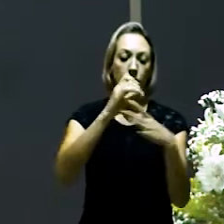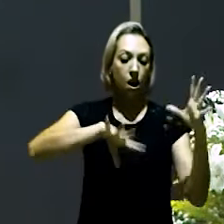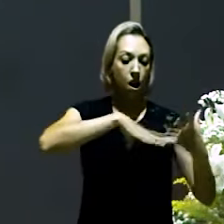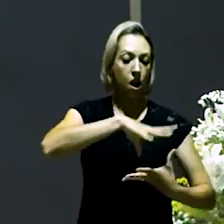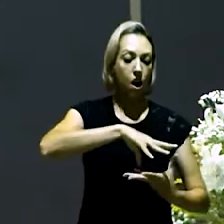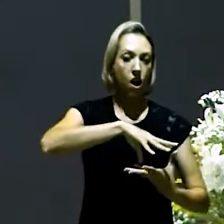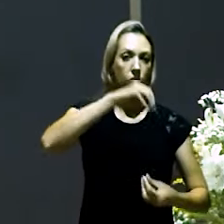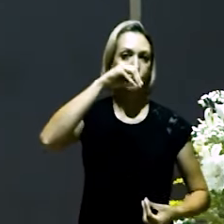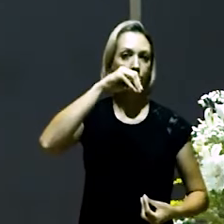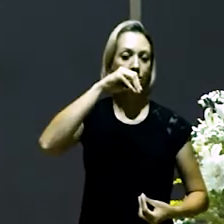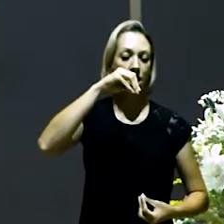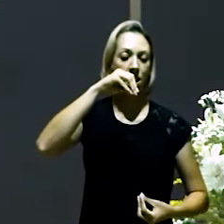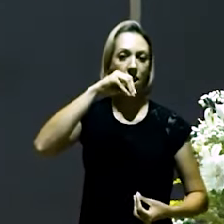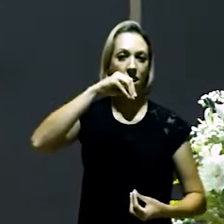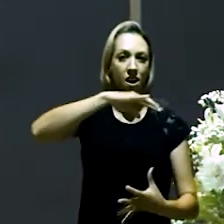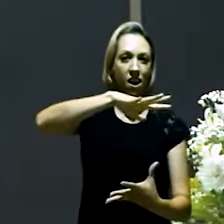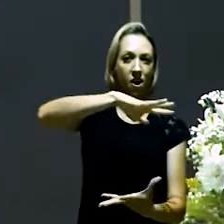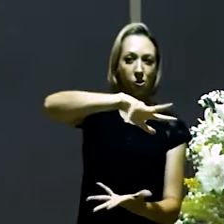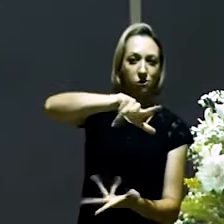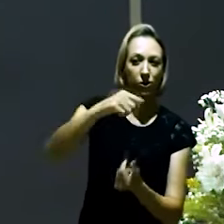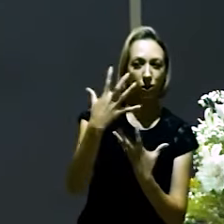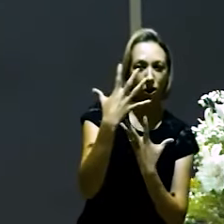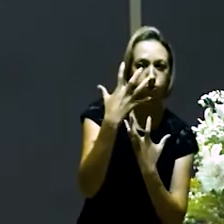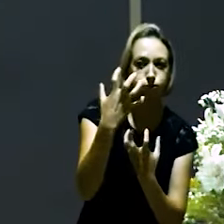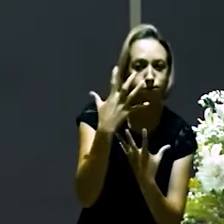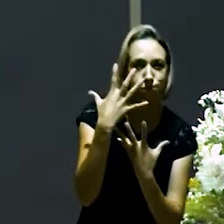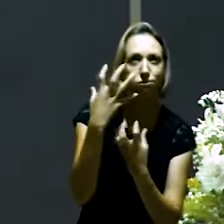mundo. Quando nós caímos no pecado com Adão no